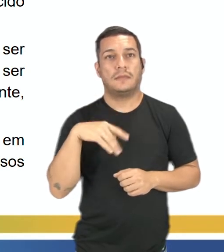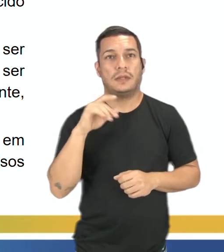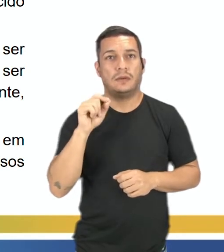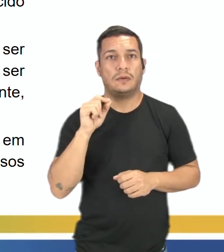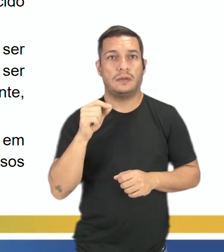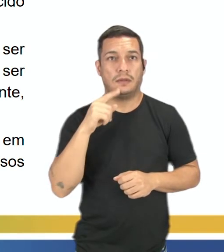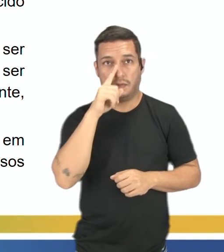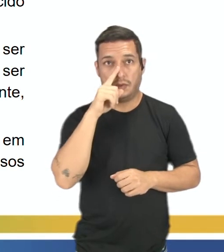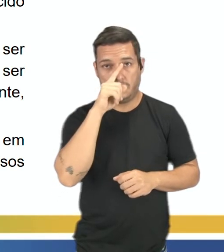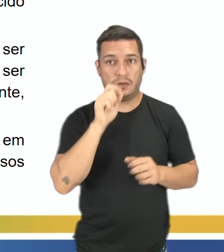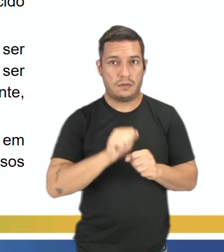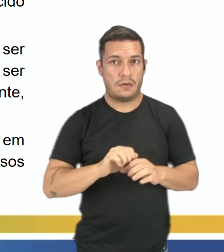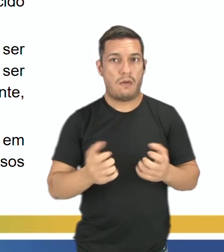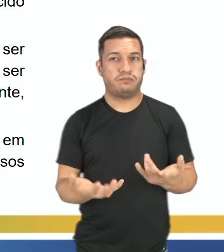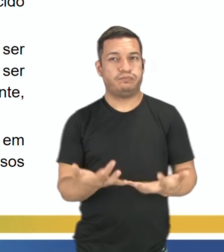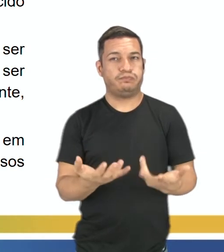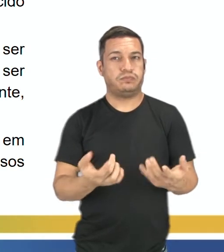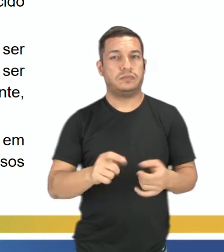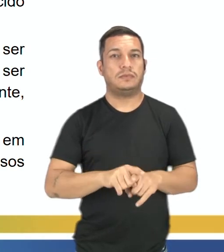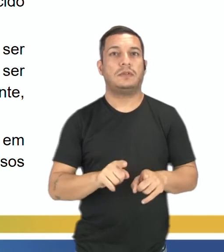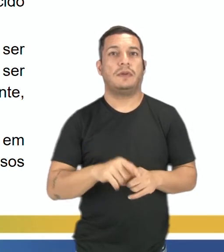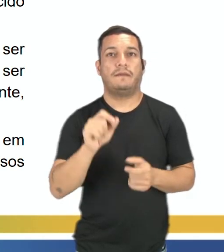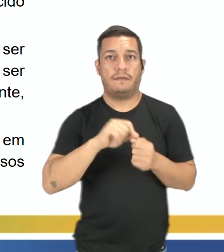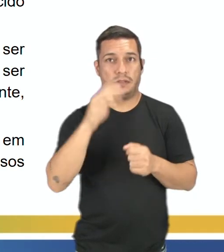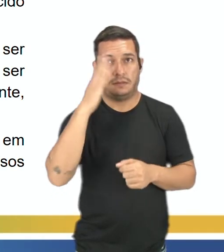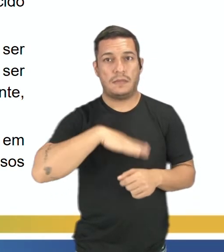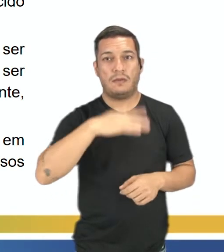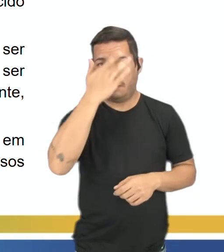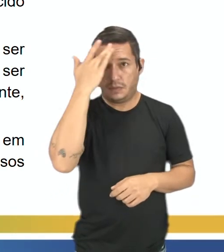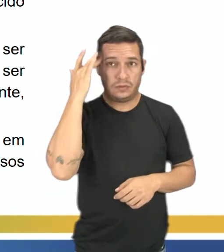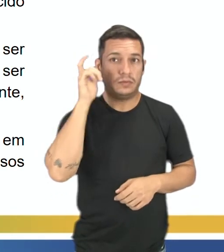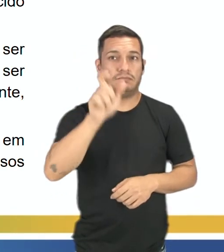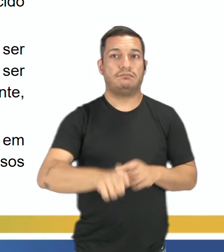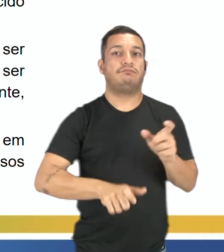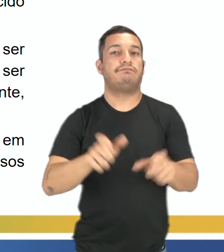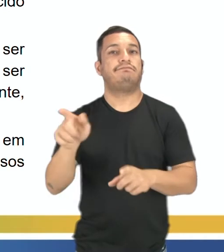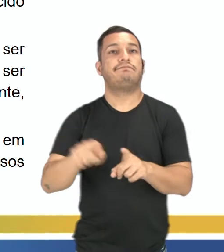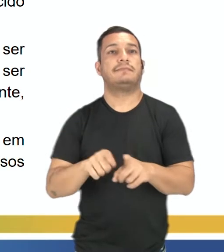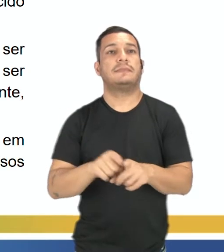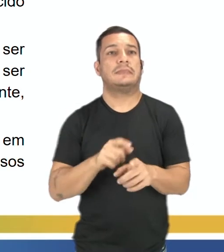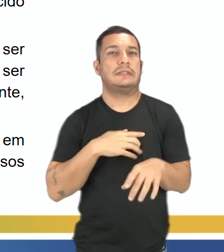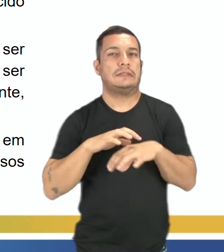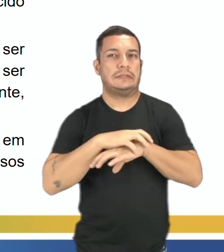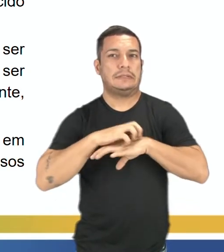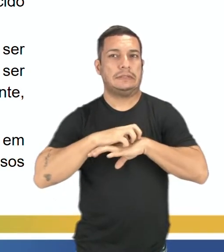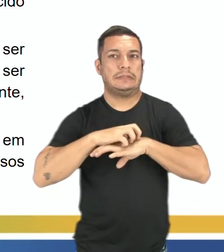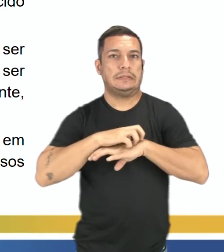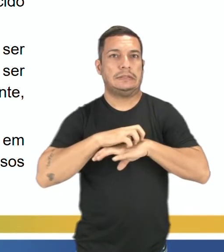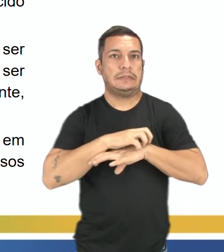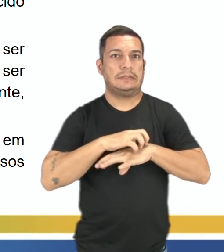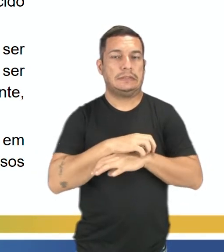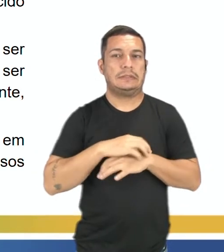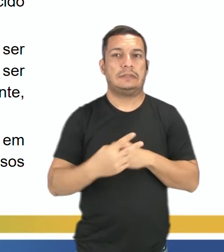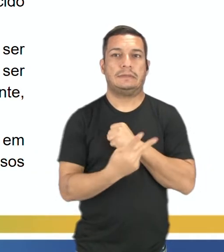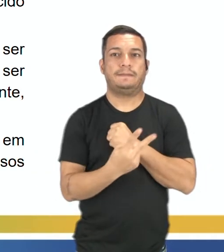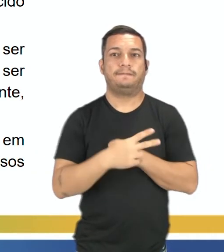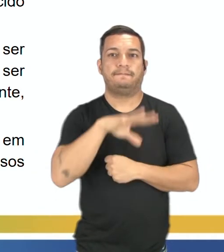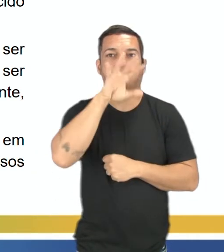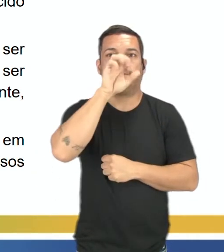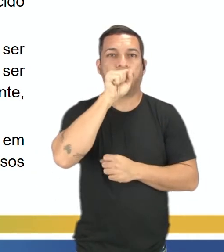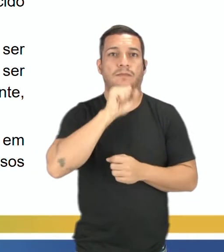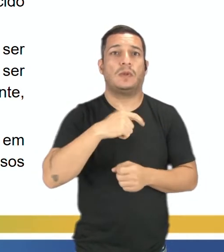ser inflamável e poderá causar incêndios ele também faz mal paciente causando irritações do trato